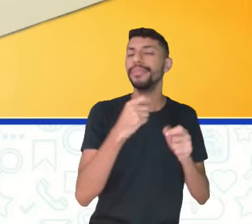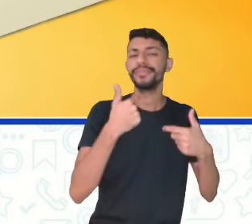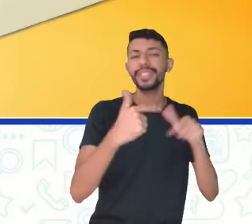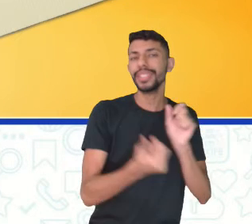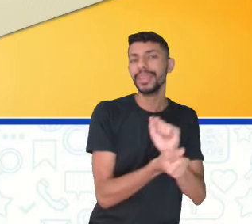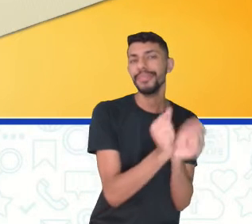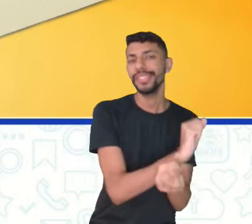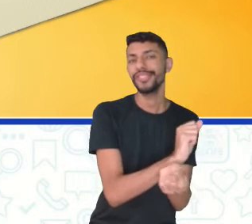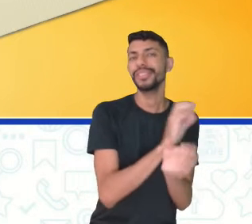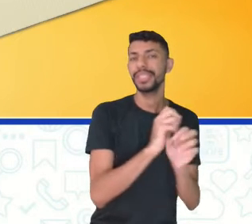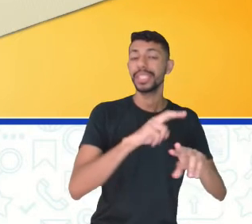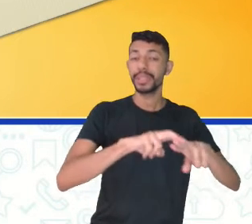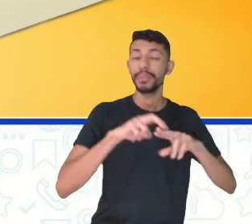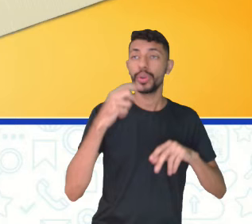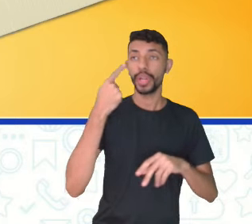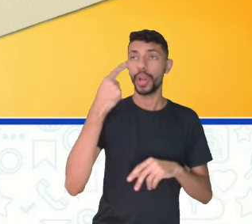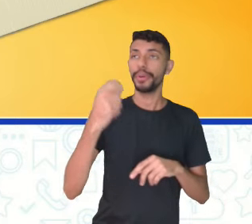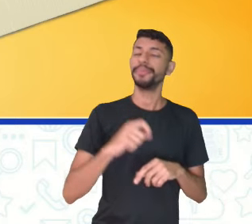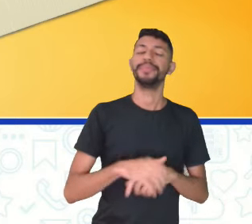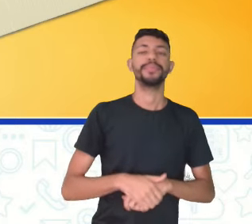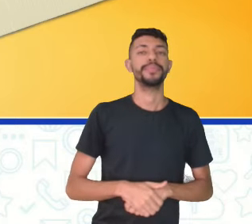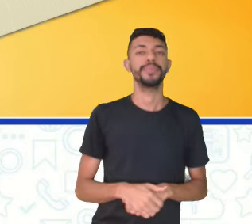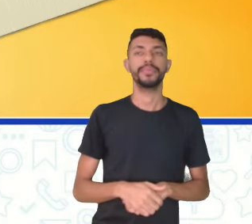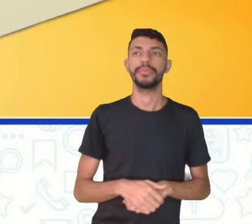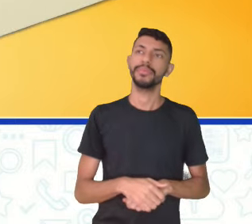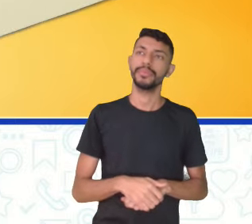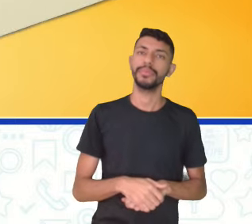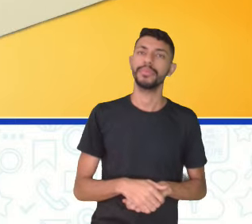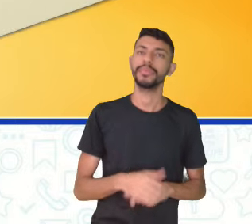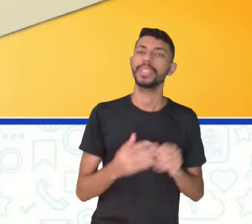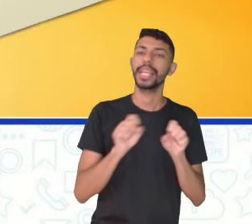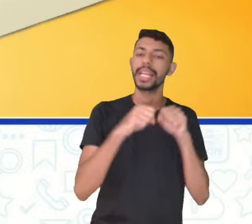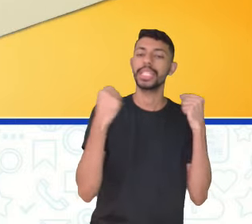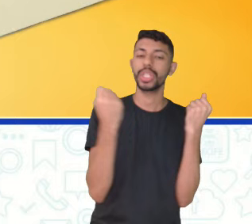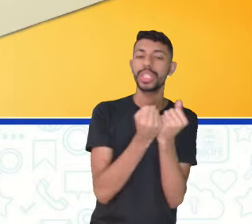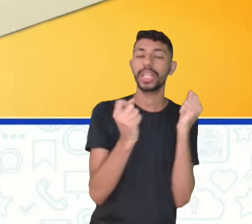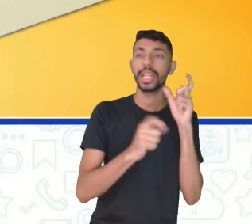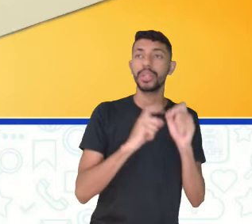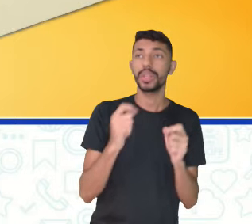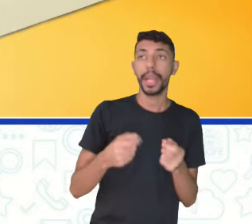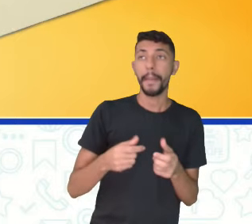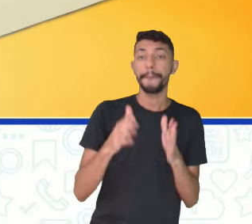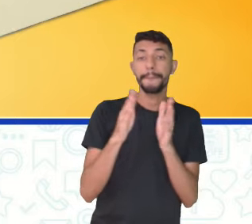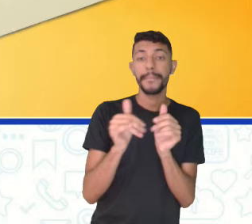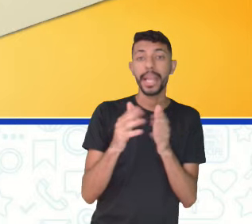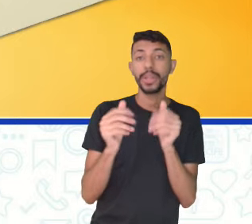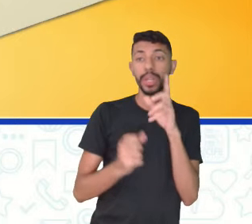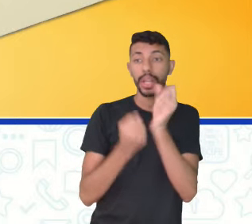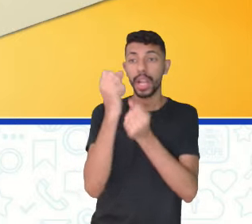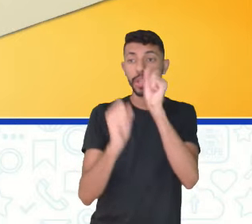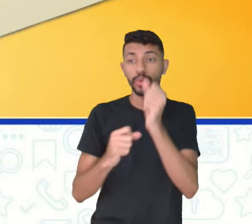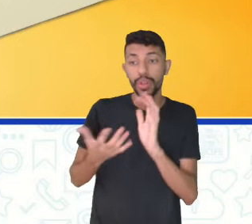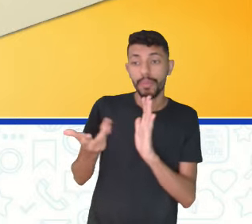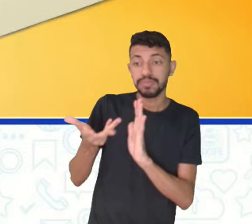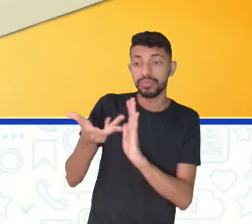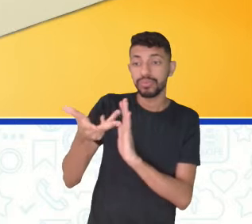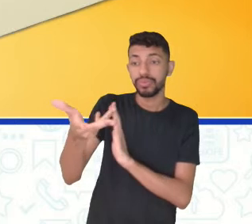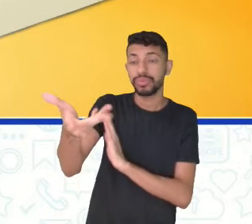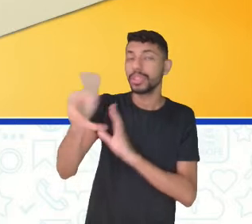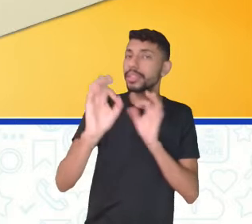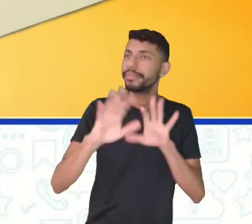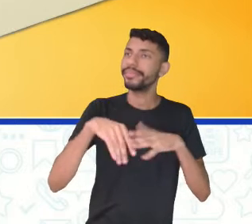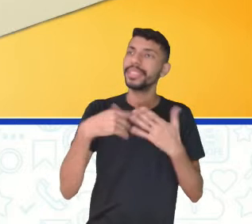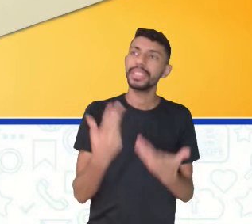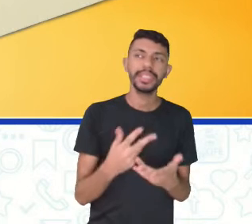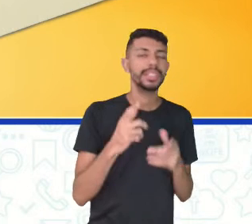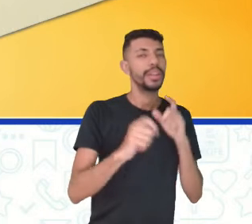quê? Porque já que a produção, a sociedade está exigindo uma produção muito grande, os trabalhadores vão ter